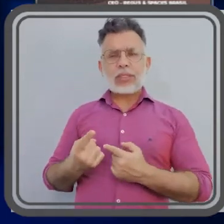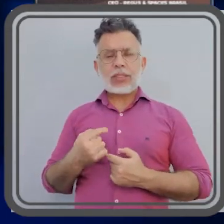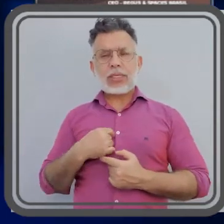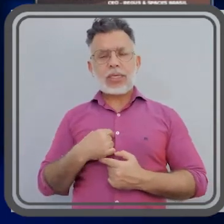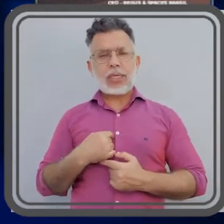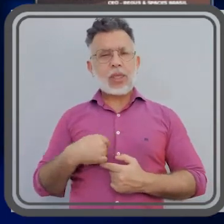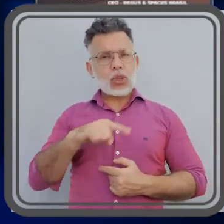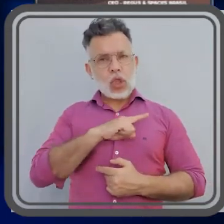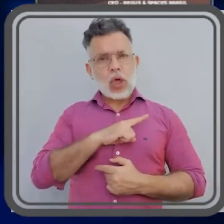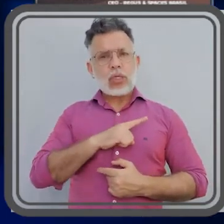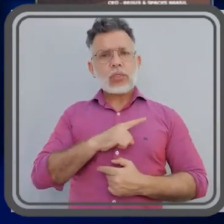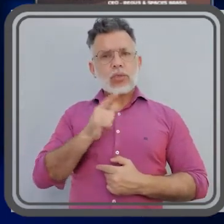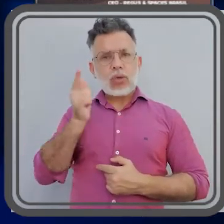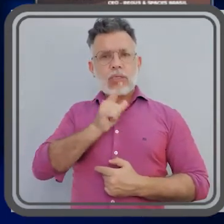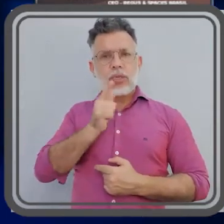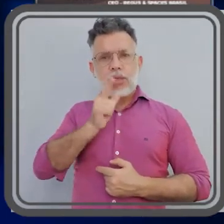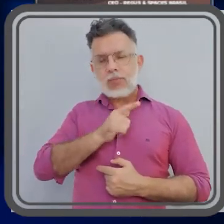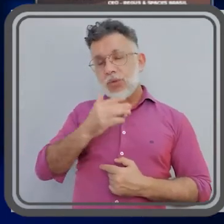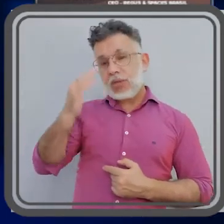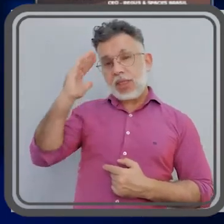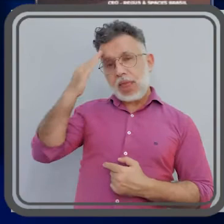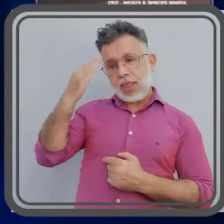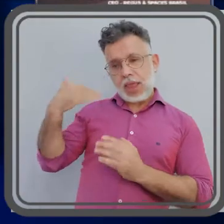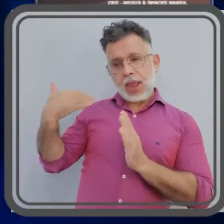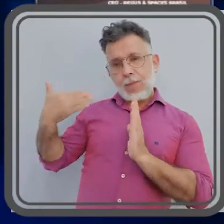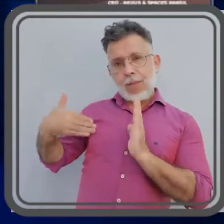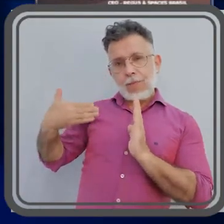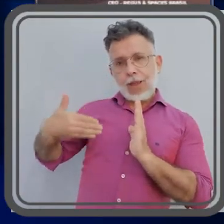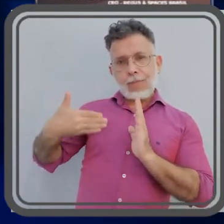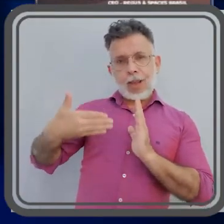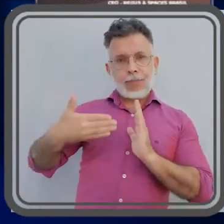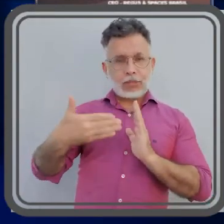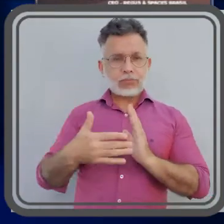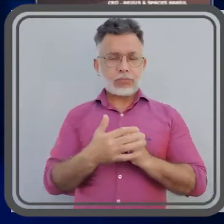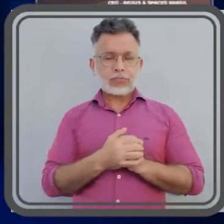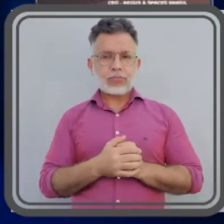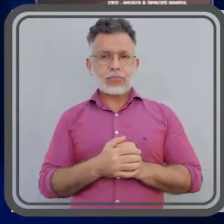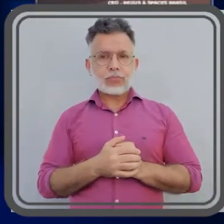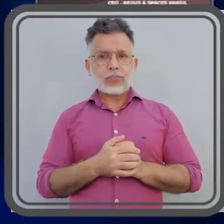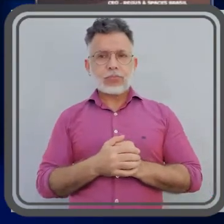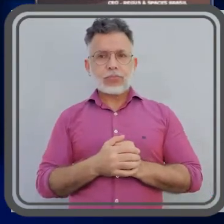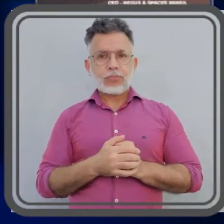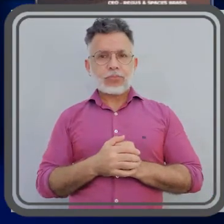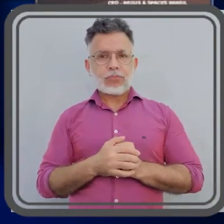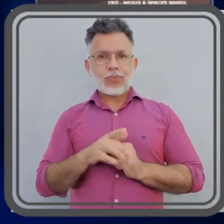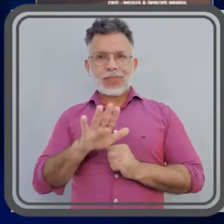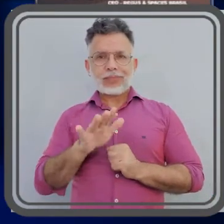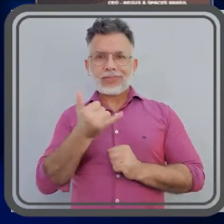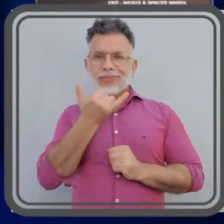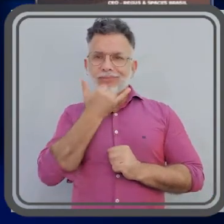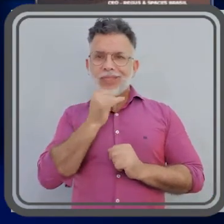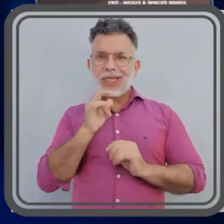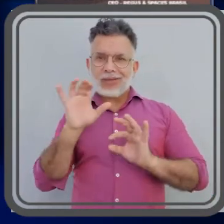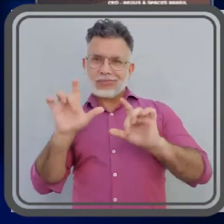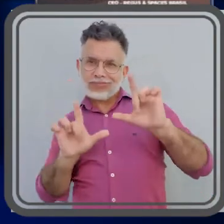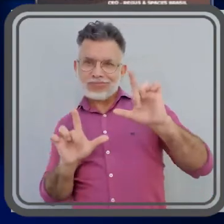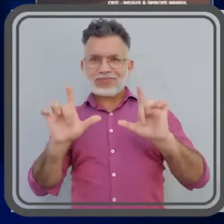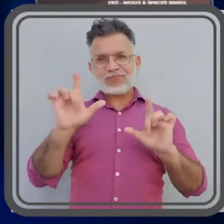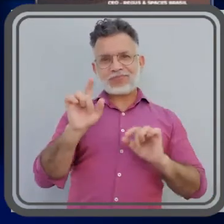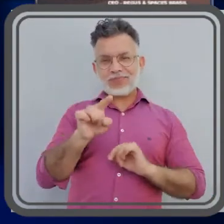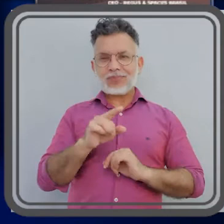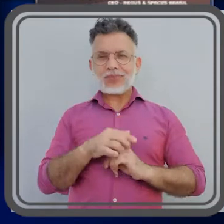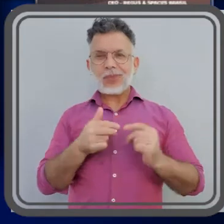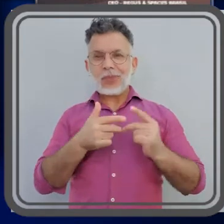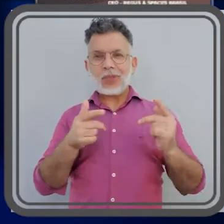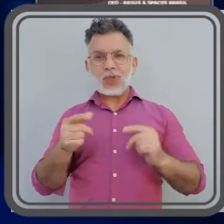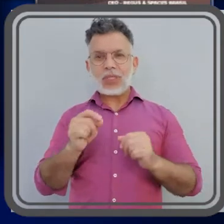ao longo do tempo. Inclusive, a gente. Opa, estou acertando a imagem aqui. É, uma das coisas que